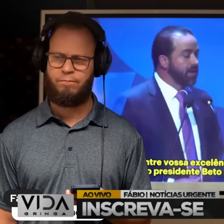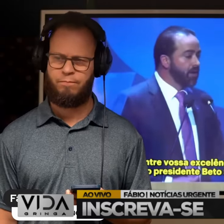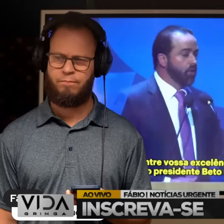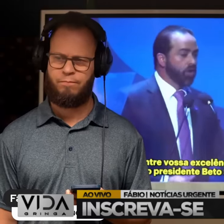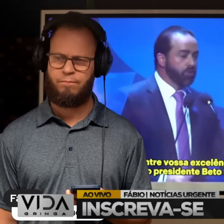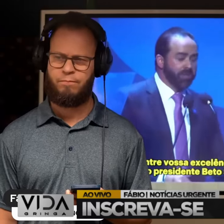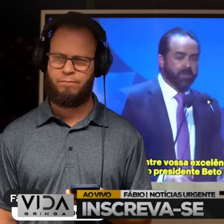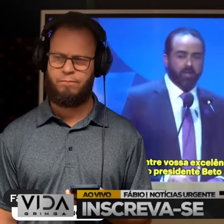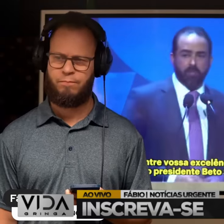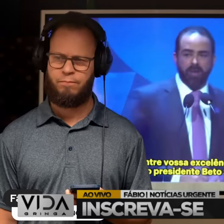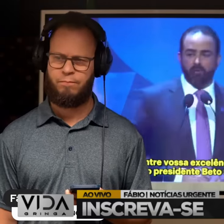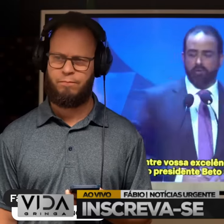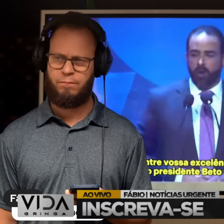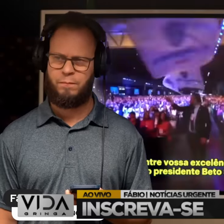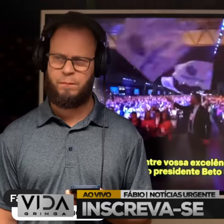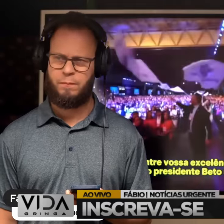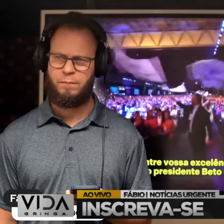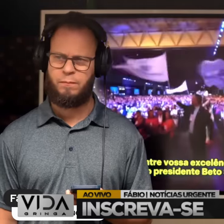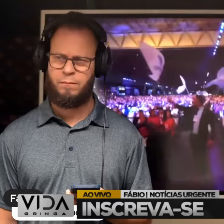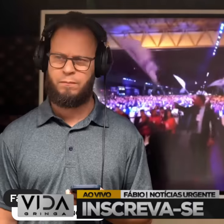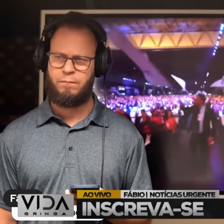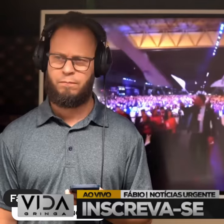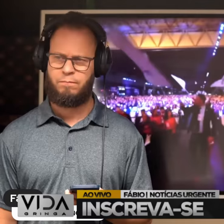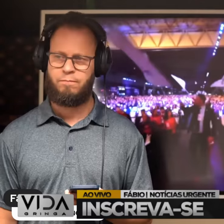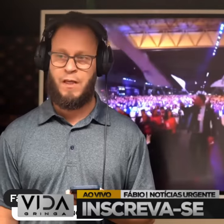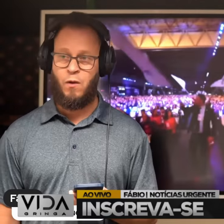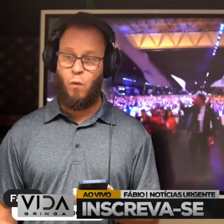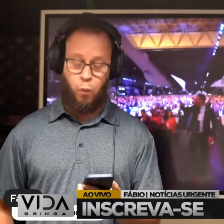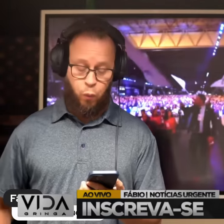Excelência e o nosso presidente Beto Simonetti.